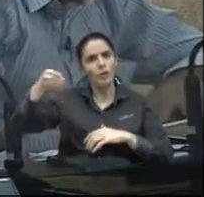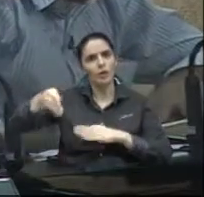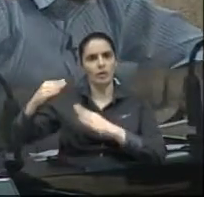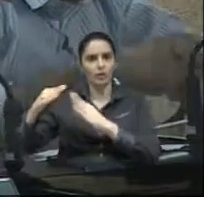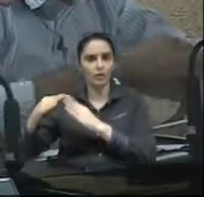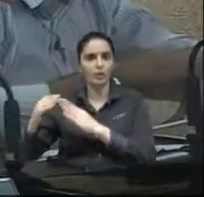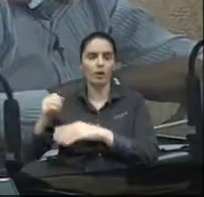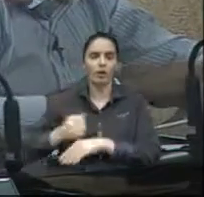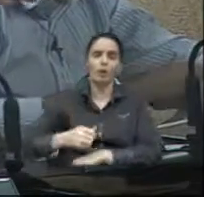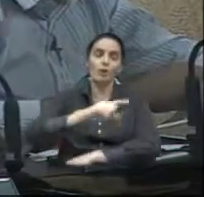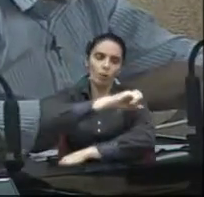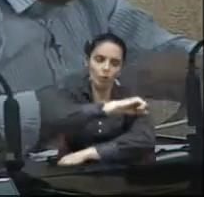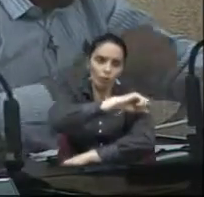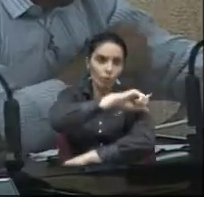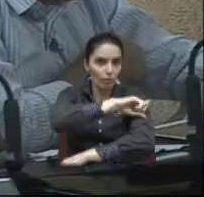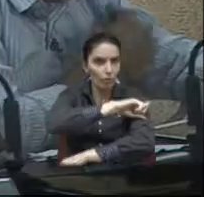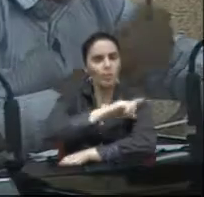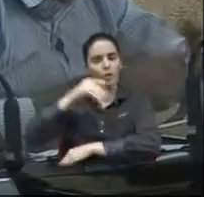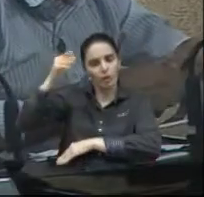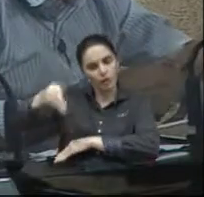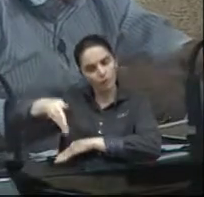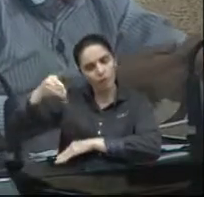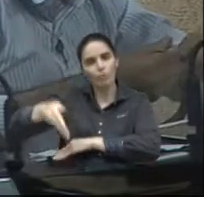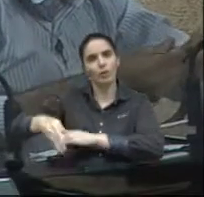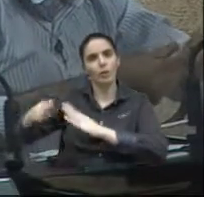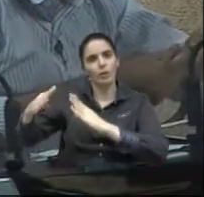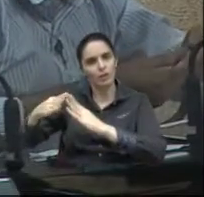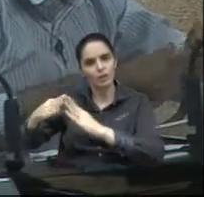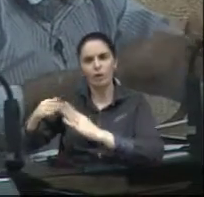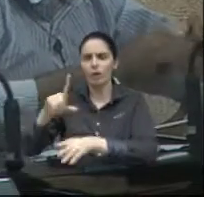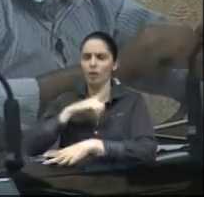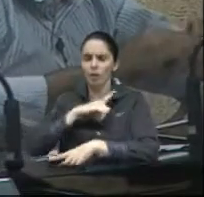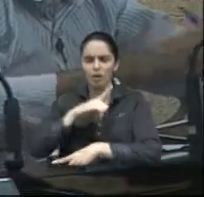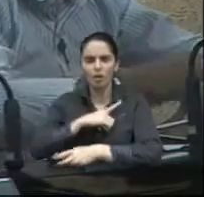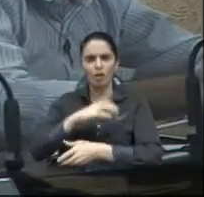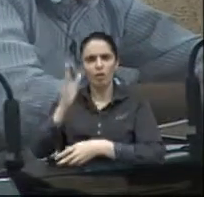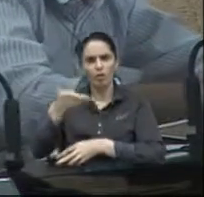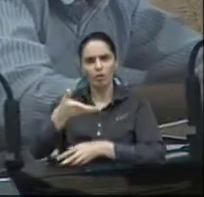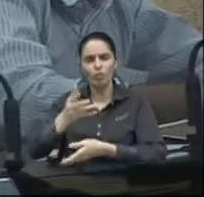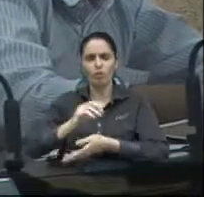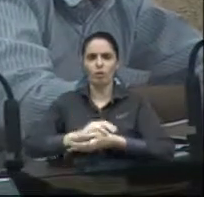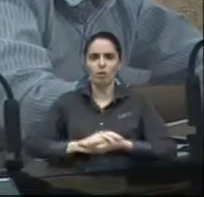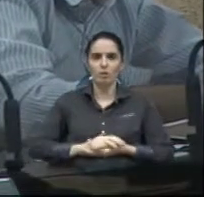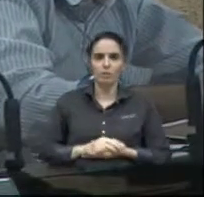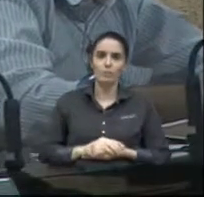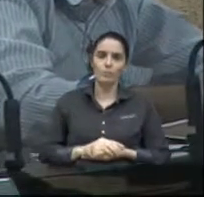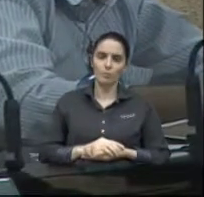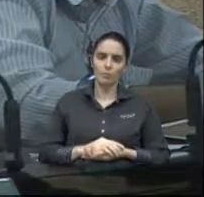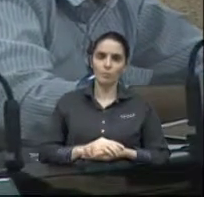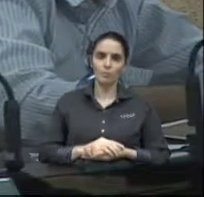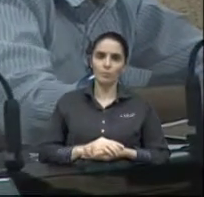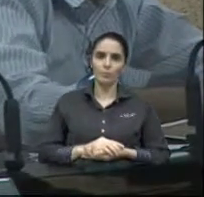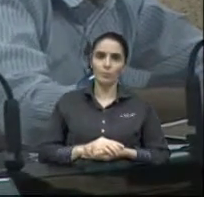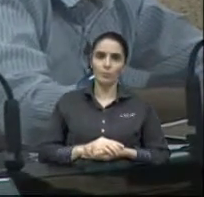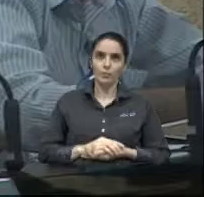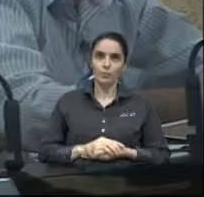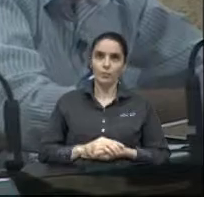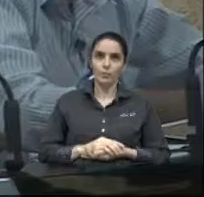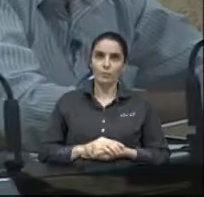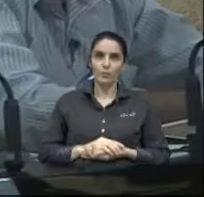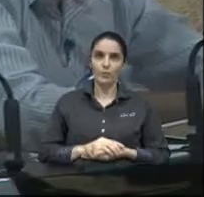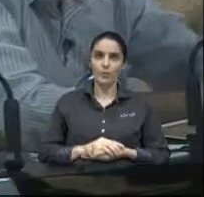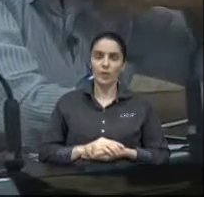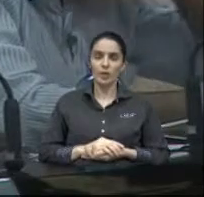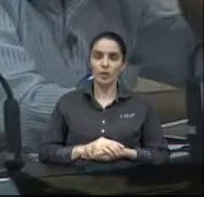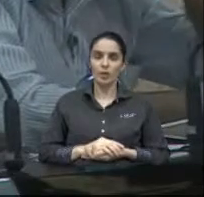os enfermeiros que fazem o trabalho nas residências, que vão poder ser usados dentro